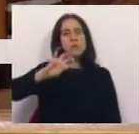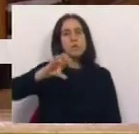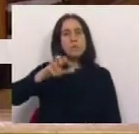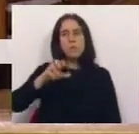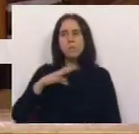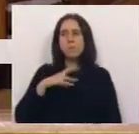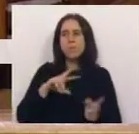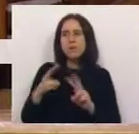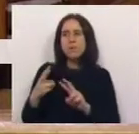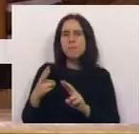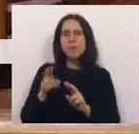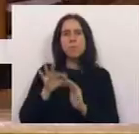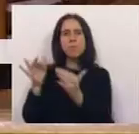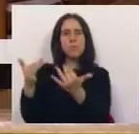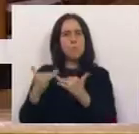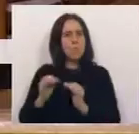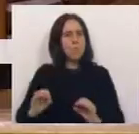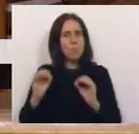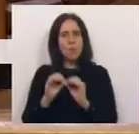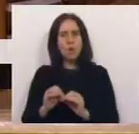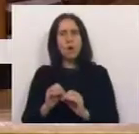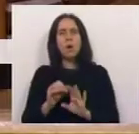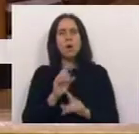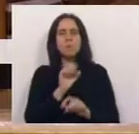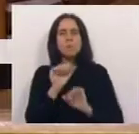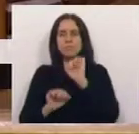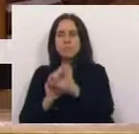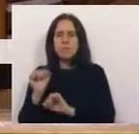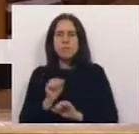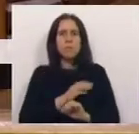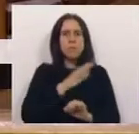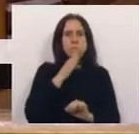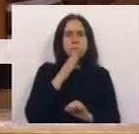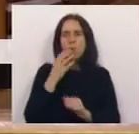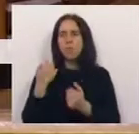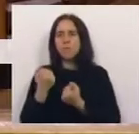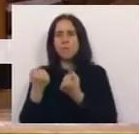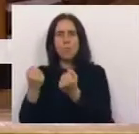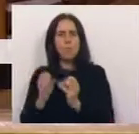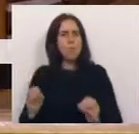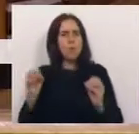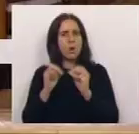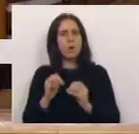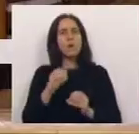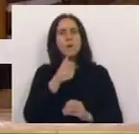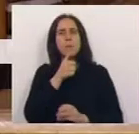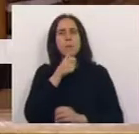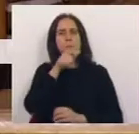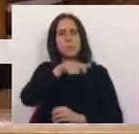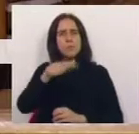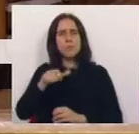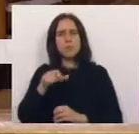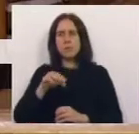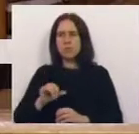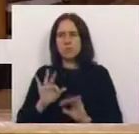uma verdadeira alternativa de mobilidade, seja a nível ferroviário, seja a nível rodoviário, que possibilita às populações deslocarem-se